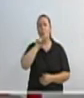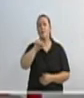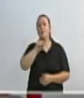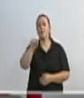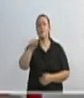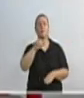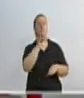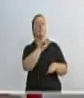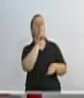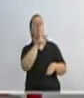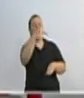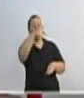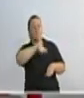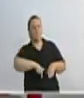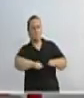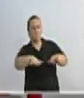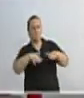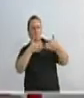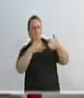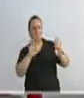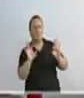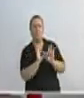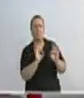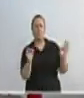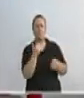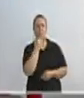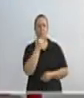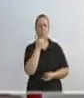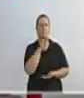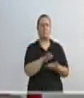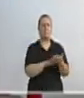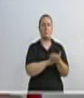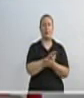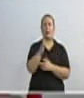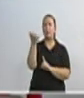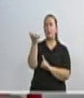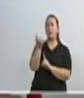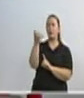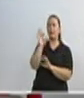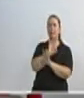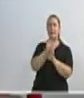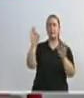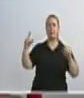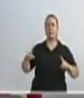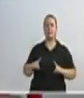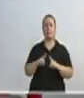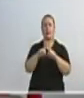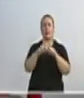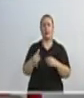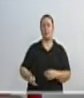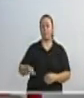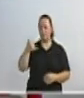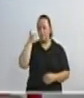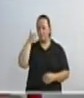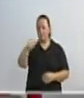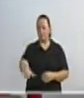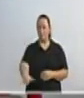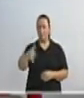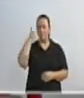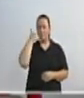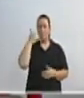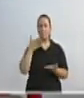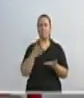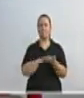nada foi resolvido. Fizeram mais uma audiência e lá no nosso bairro nem uma antena. Fizeram mais uma audiência e nem o telefone fixo eu não consigo ter na minha casa. E assim